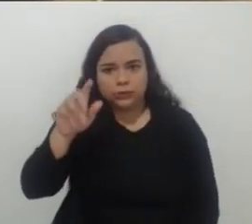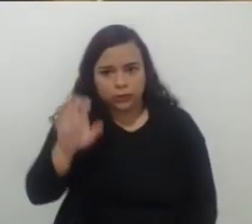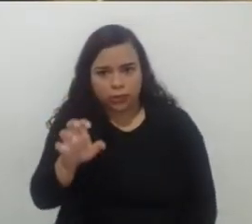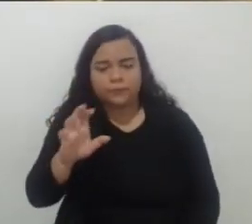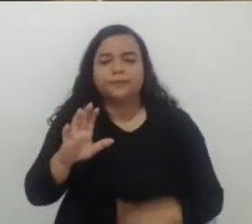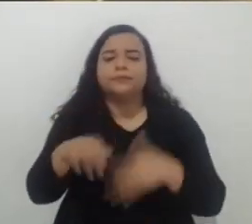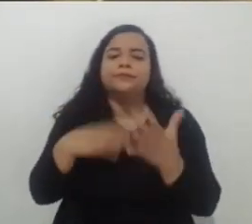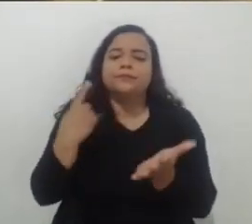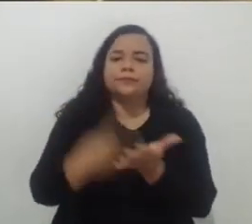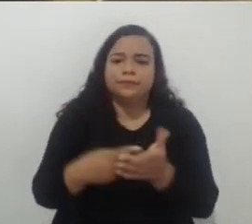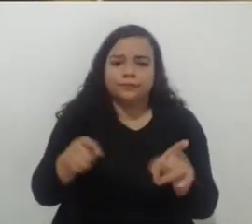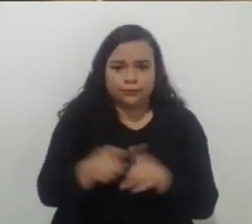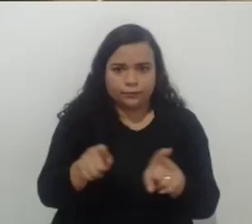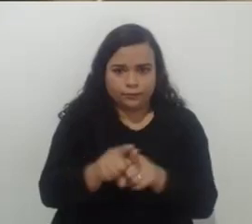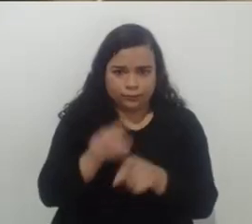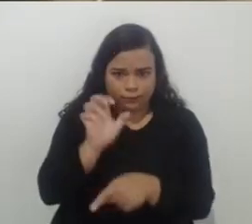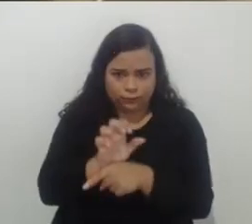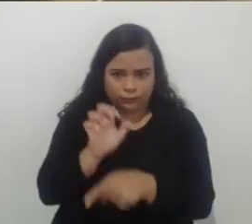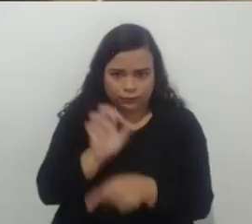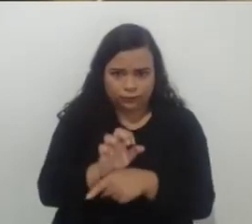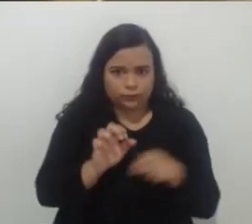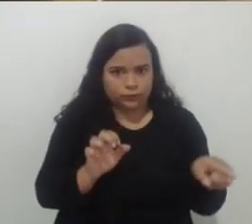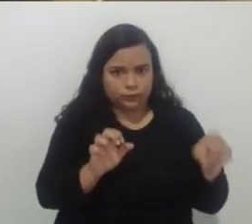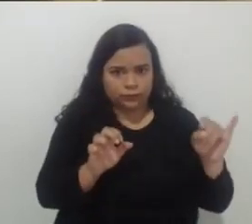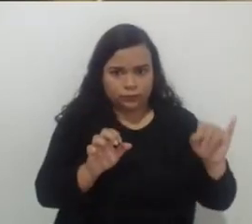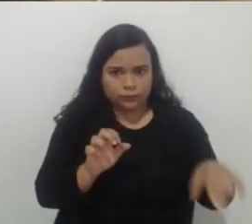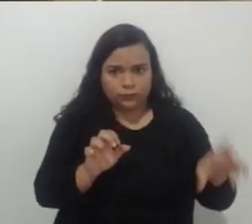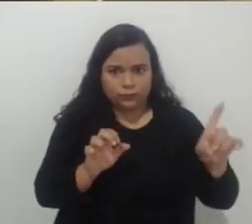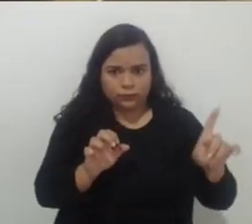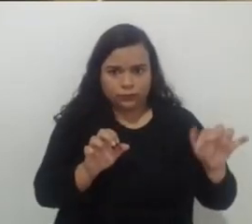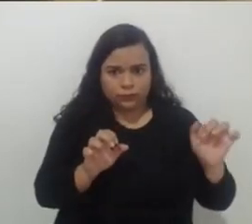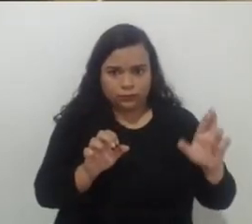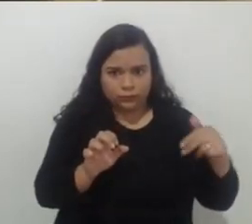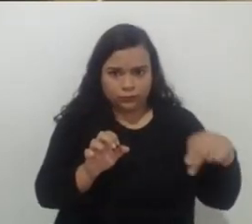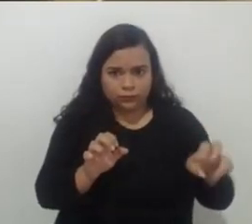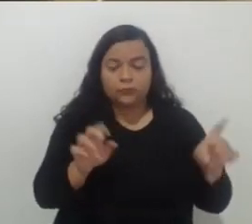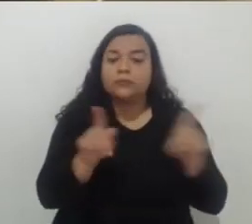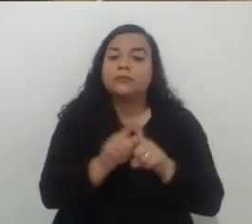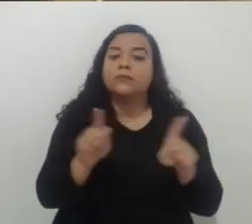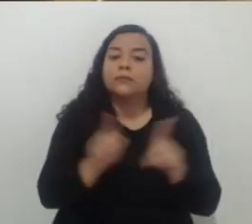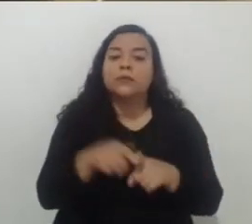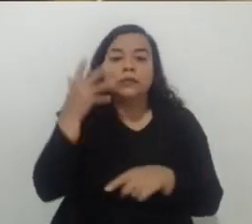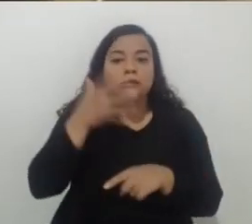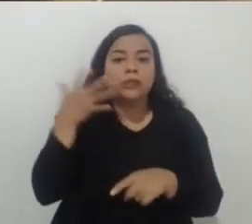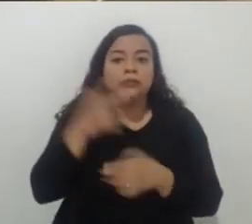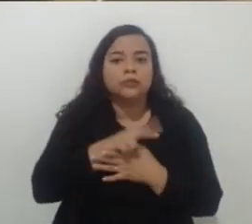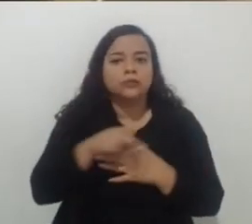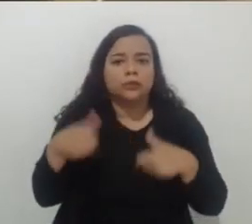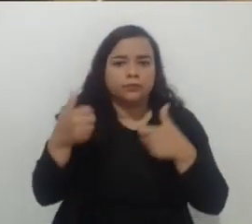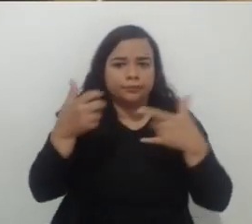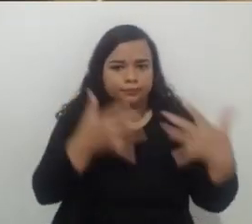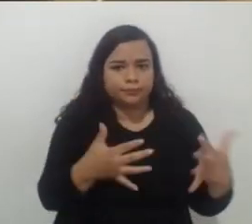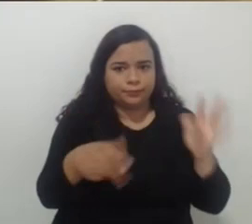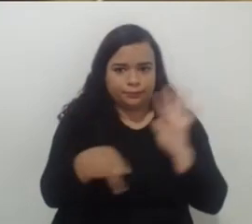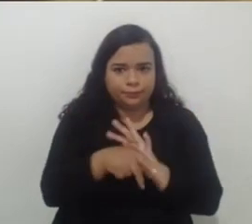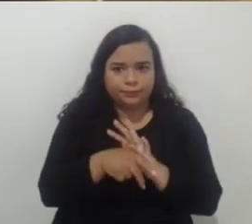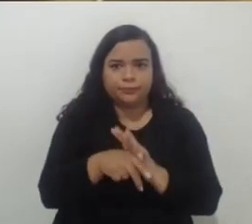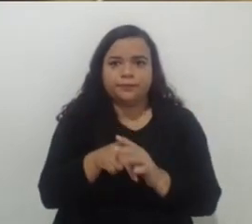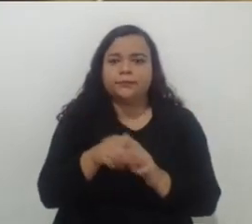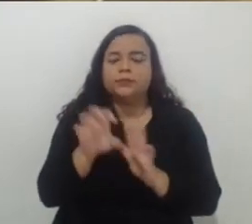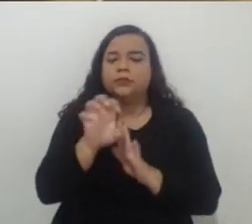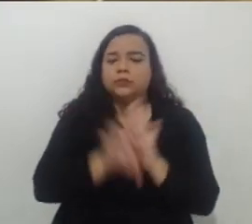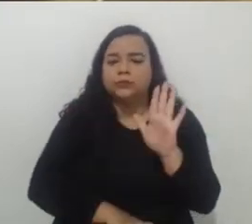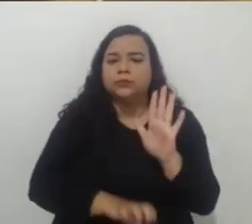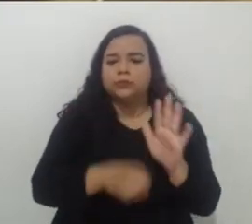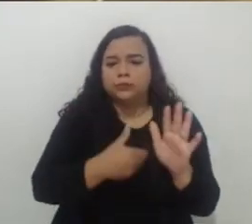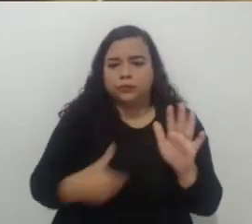após as sessões, né, que foram levadas a cabo com as escrituras públicas apresentadas ao